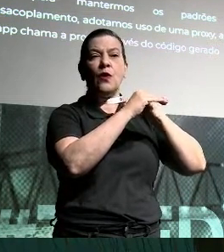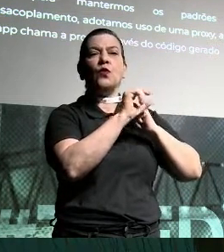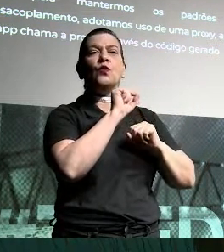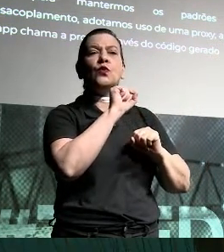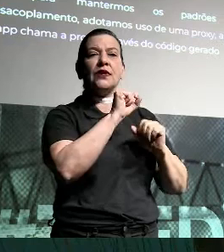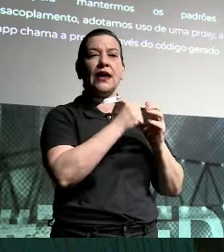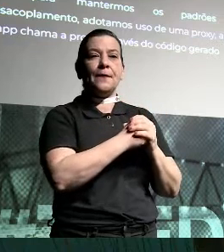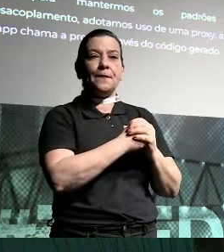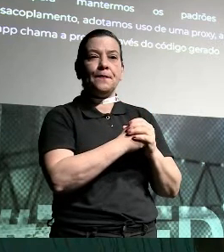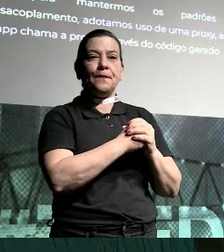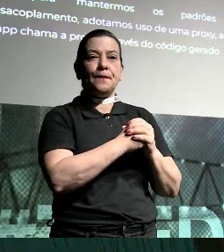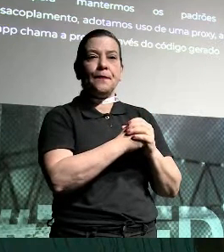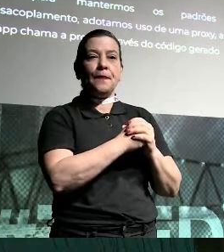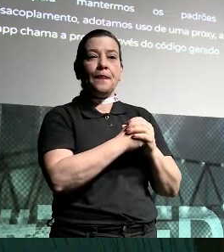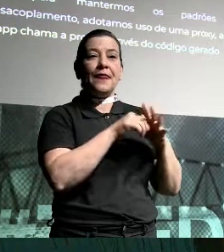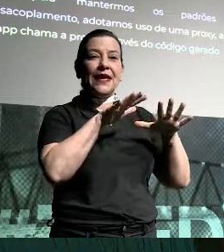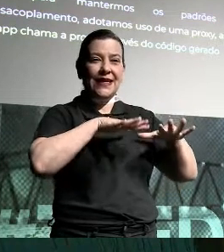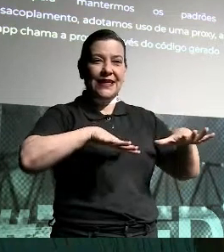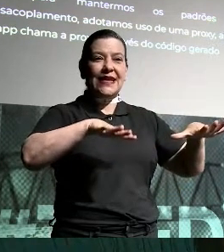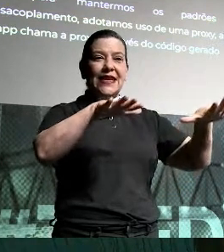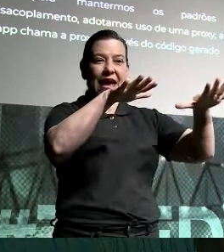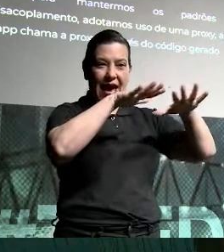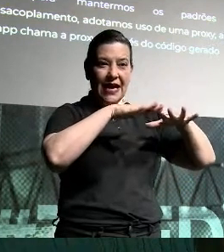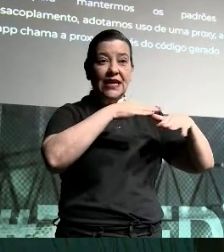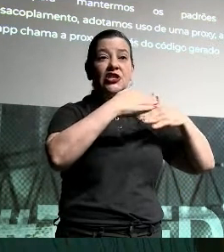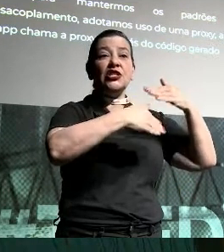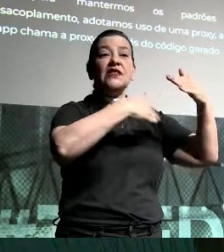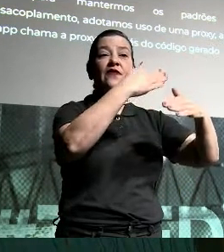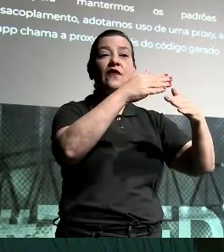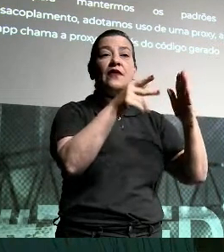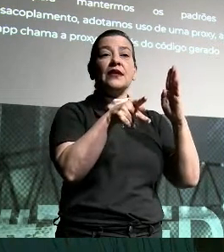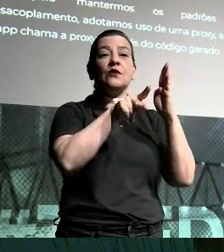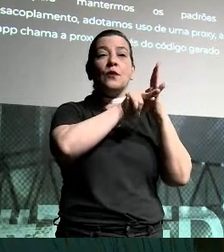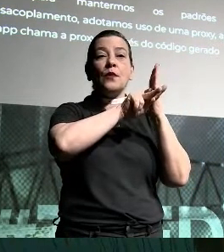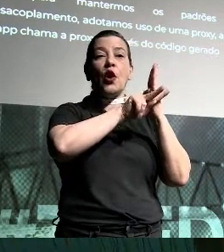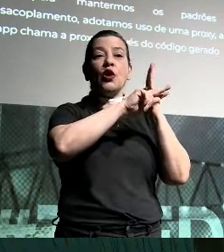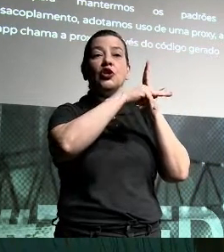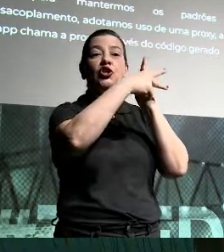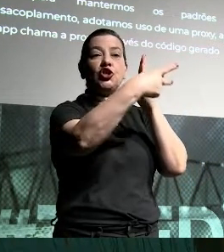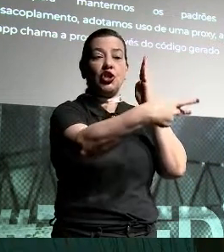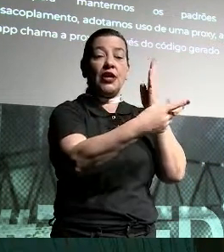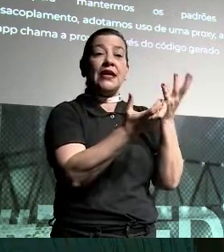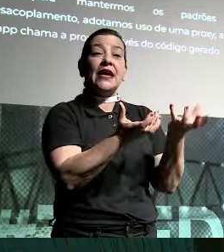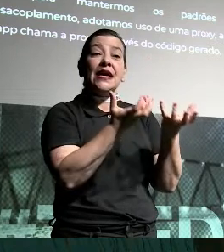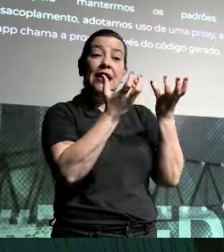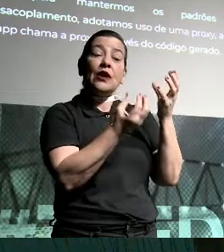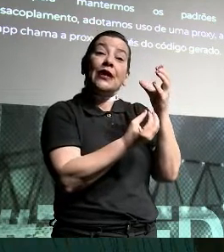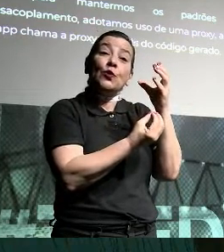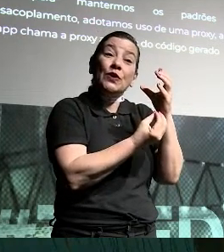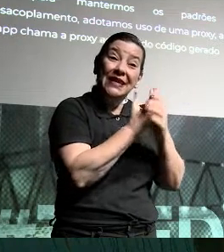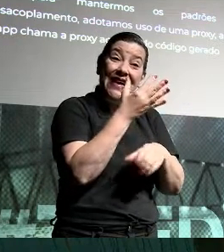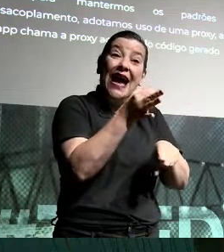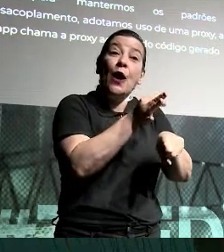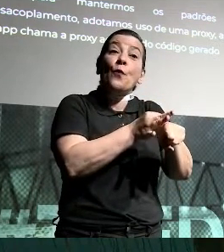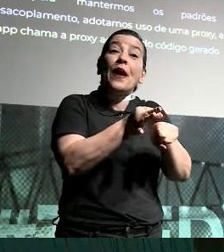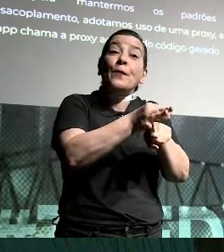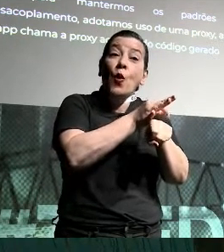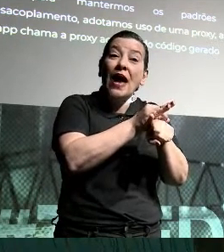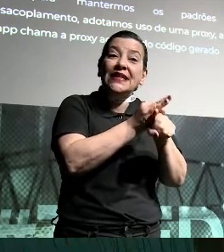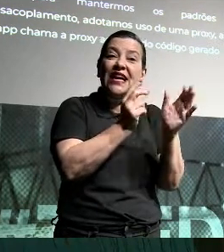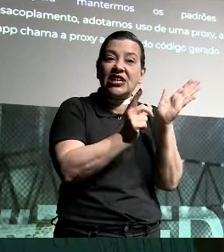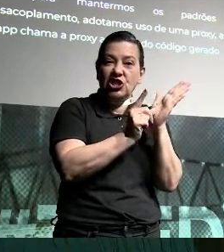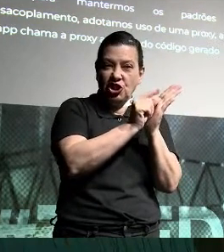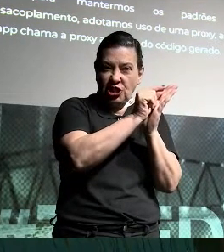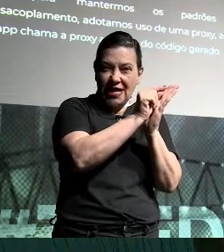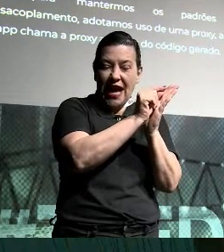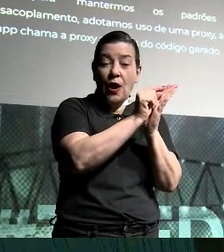convenção na área de desenvolvimento blockchain. Tá? Então, quando eu quero criar um token ou uma moeda digital, eu tenho